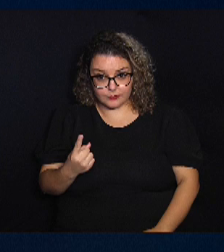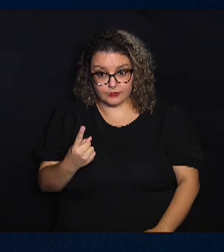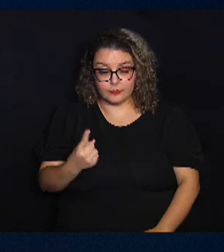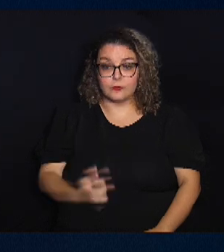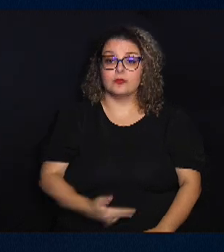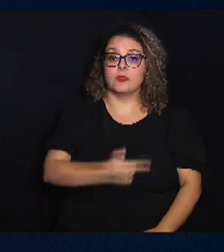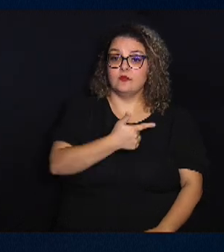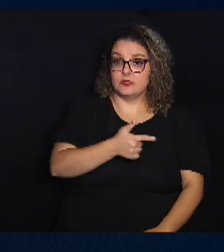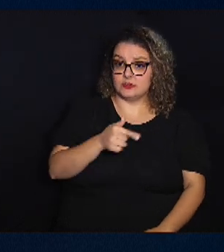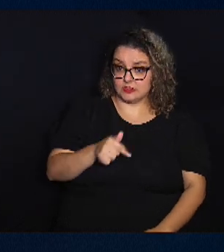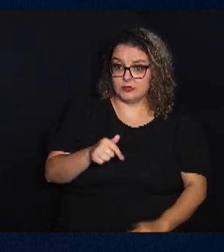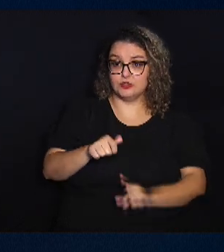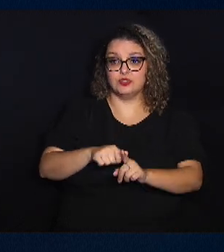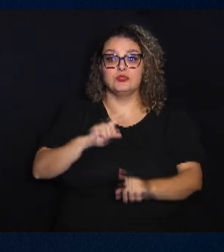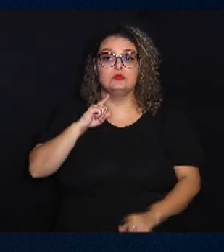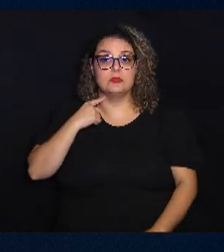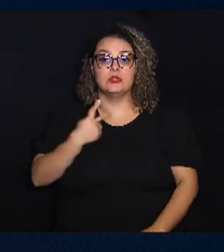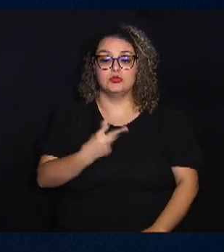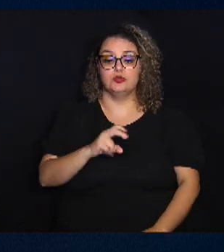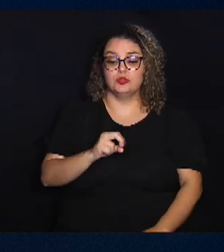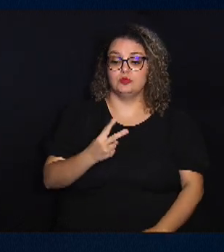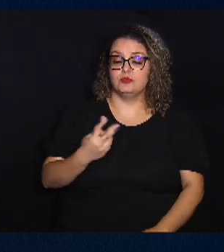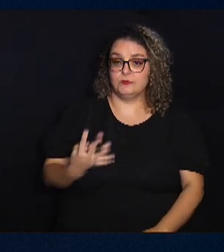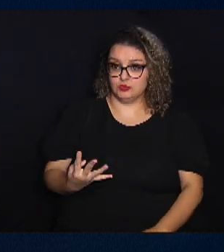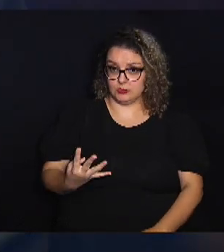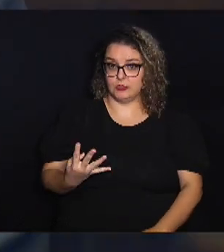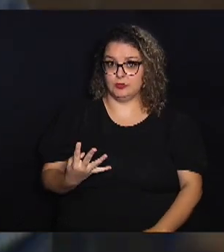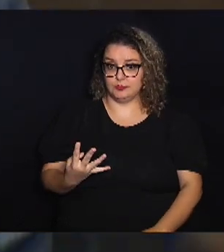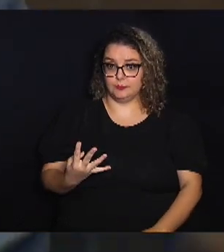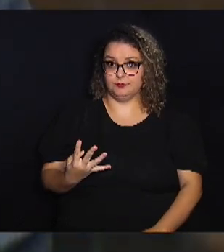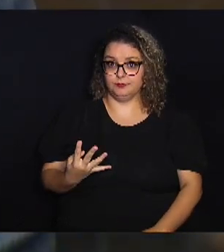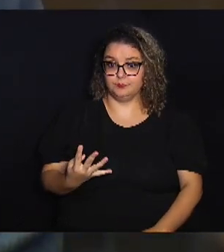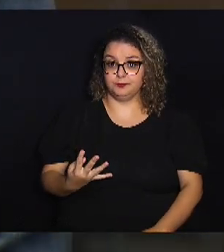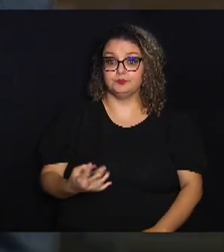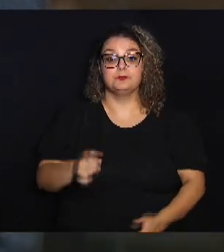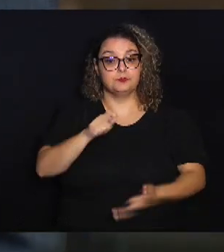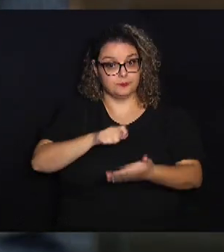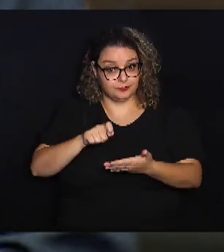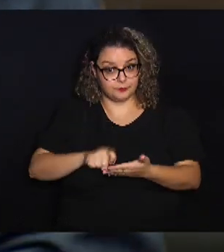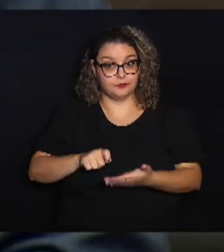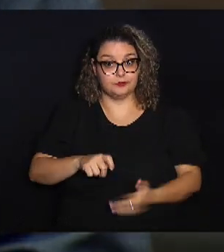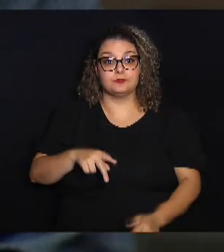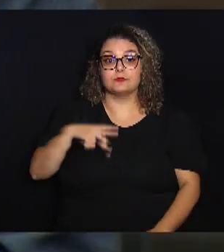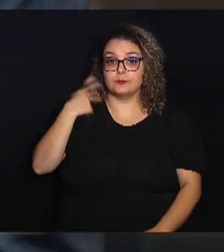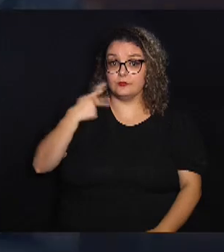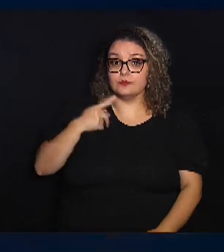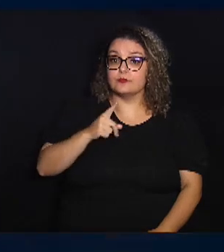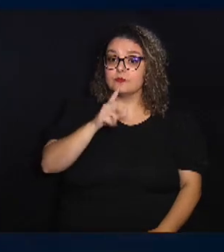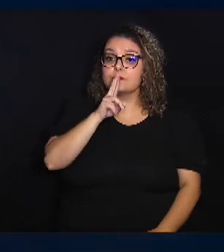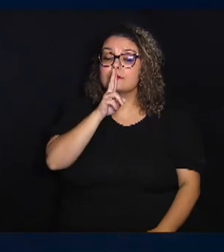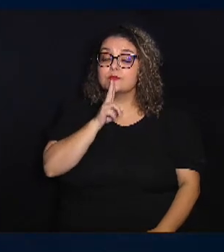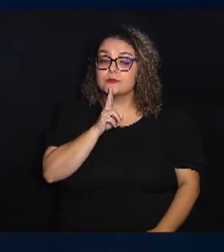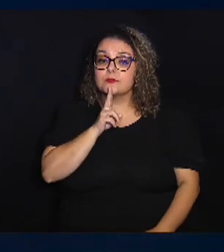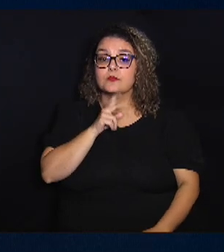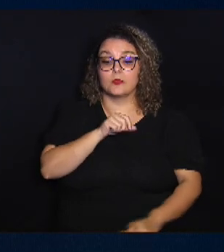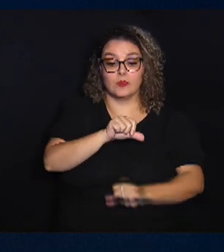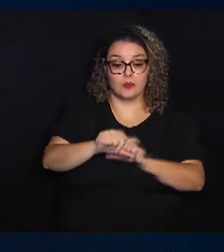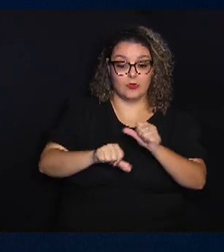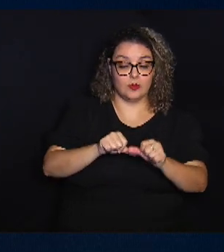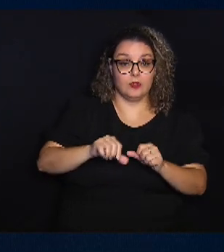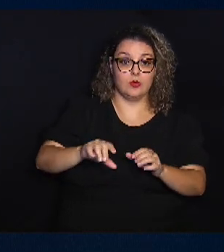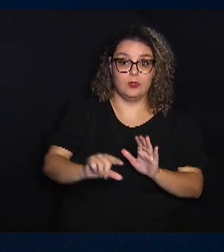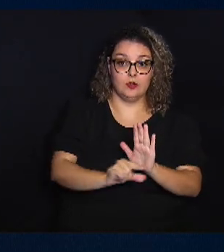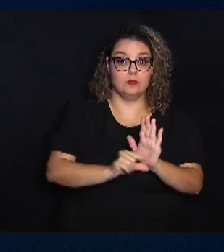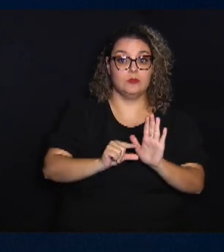16.571, de 27 de maio de 2024, de autoria do vereador Nelson Osseri, que altera a ementa